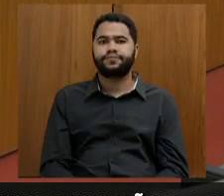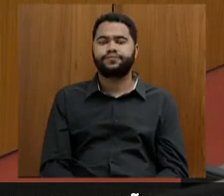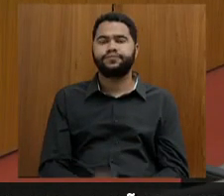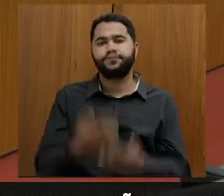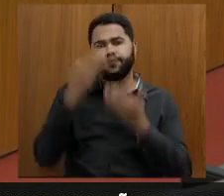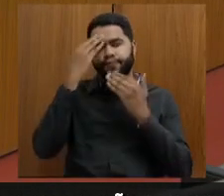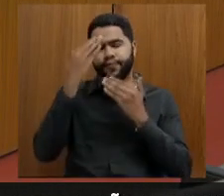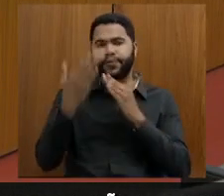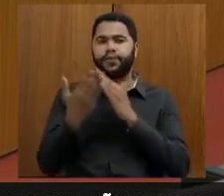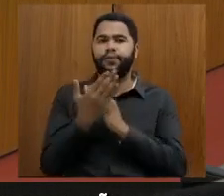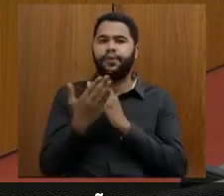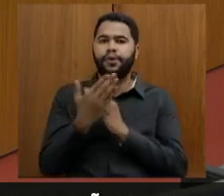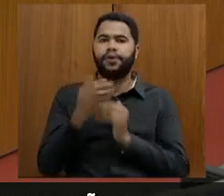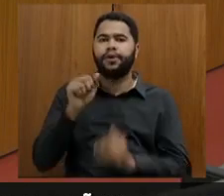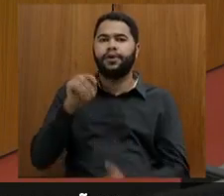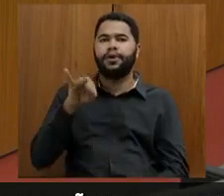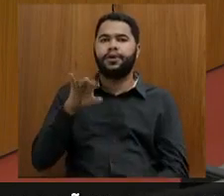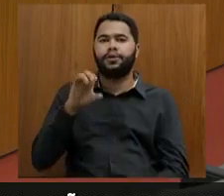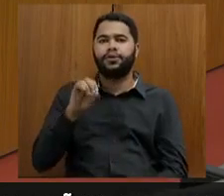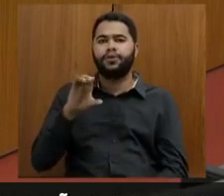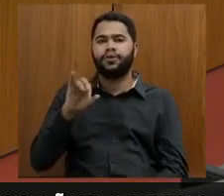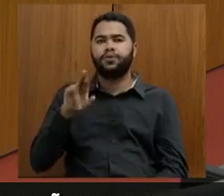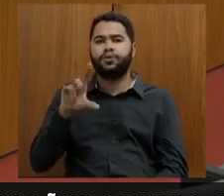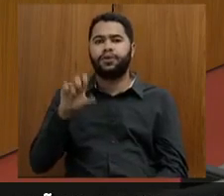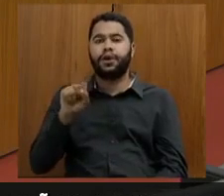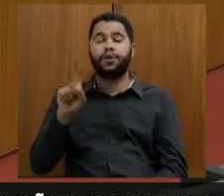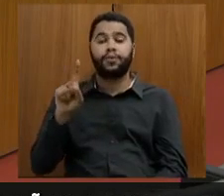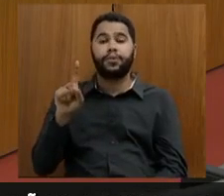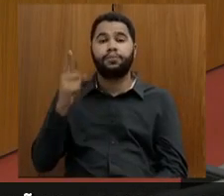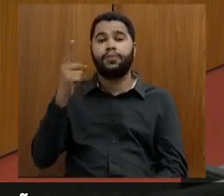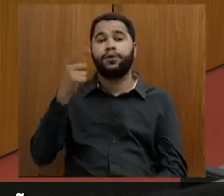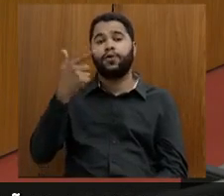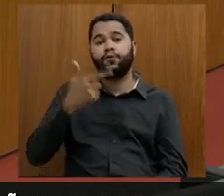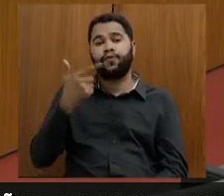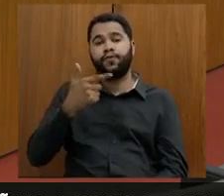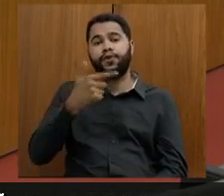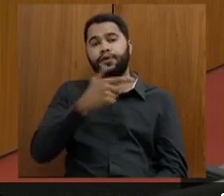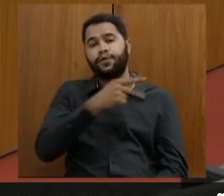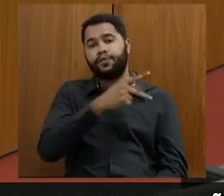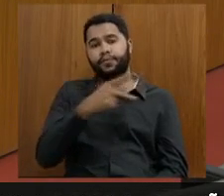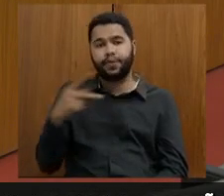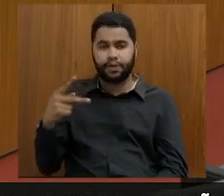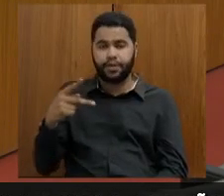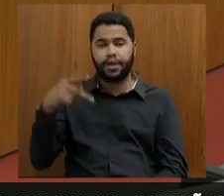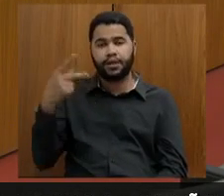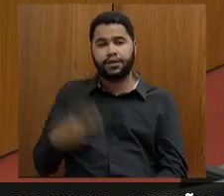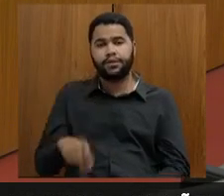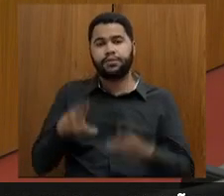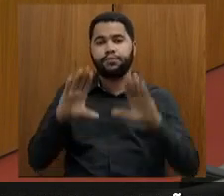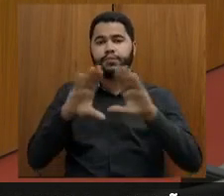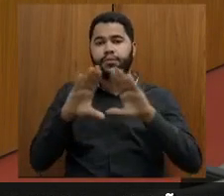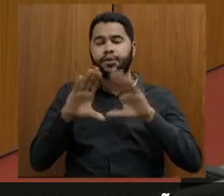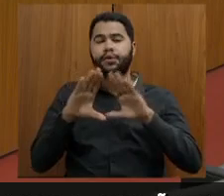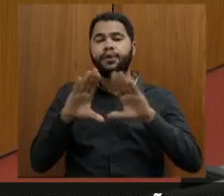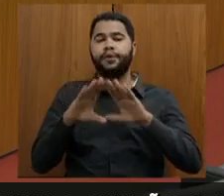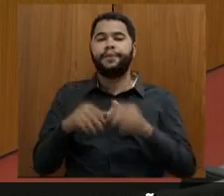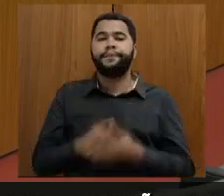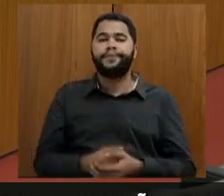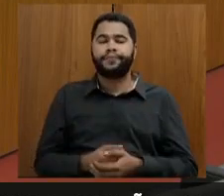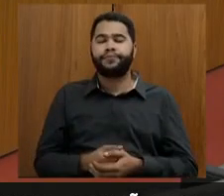contribuições Deputado Antonio Carlos Arantes primeiro vice-presidente da Assembleia Legislativa Deputado